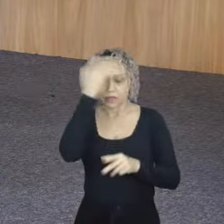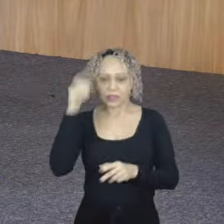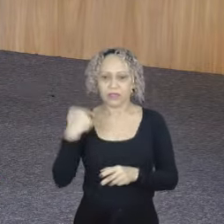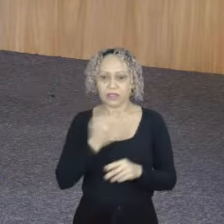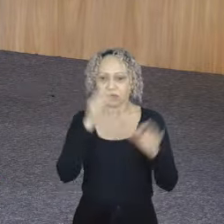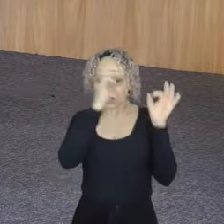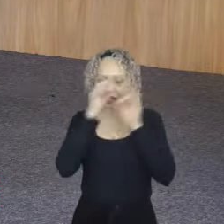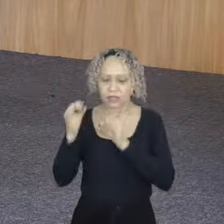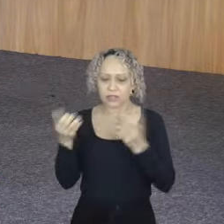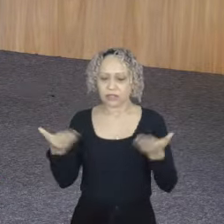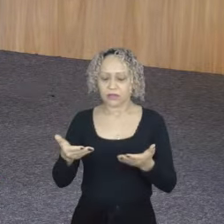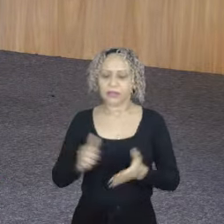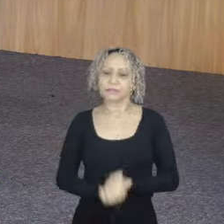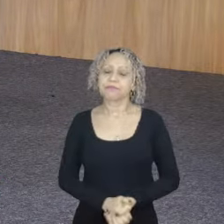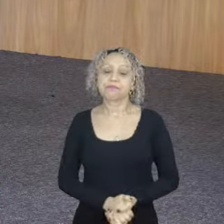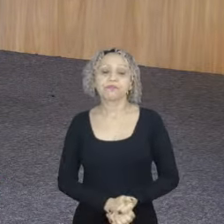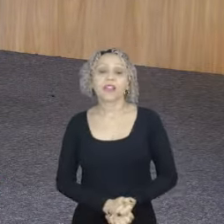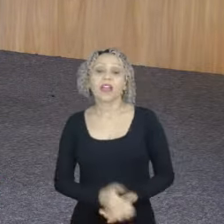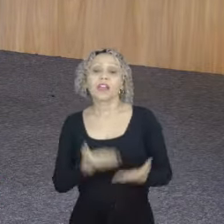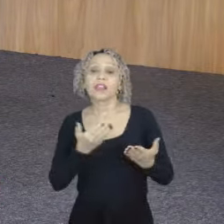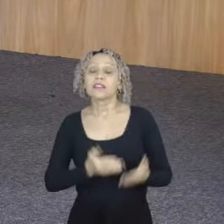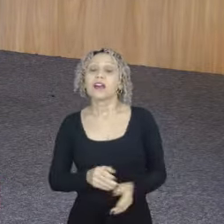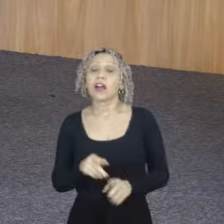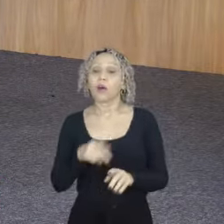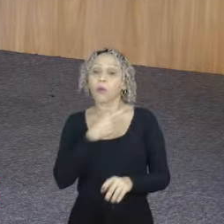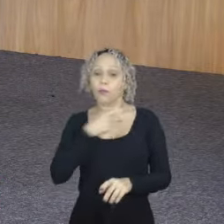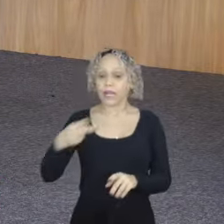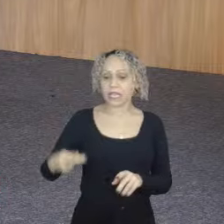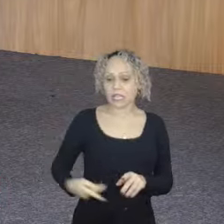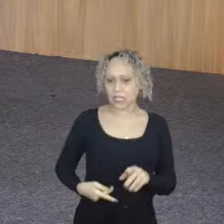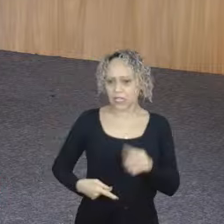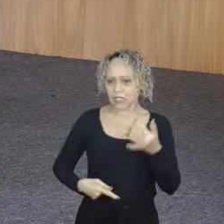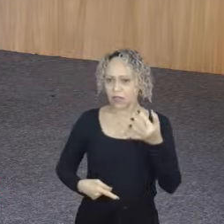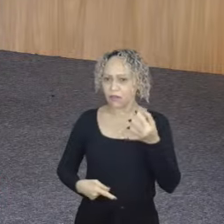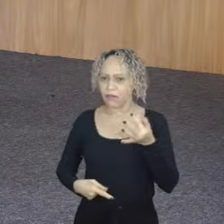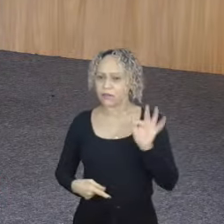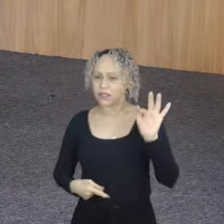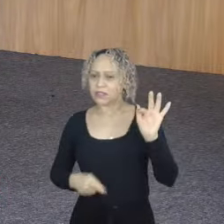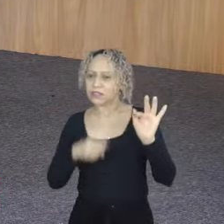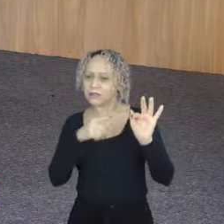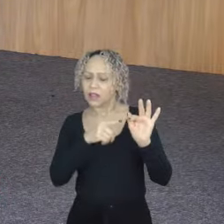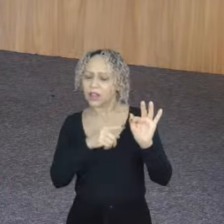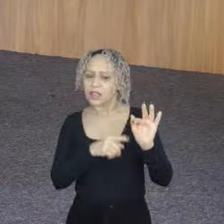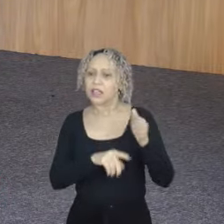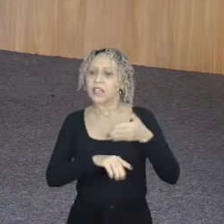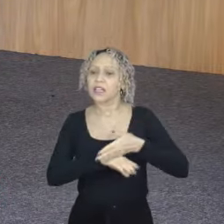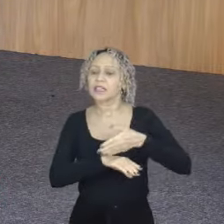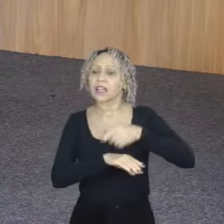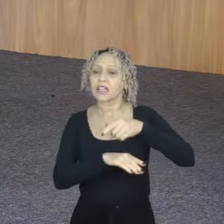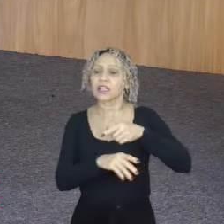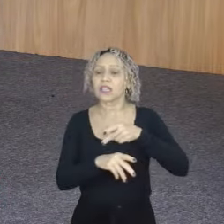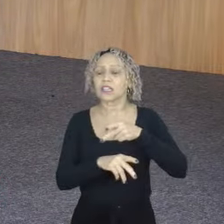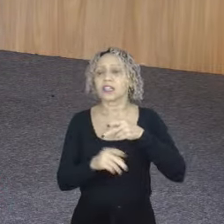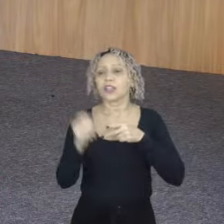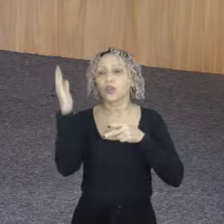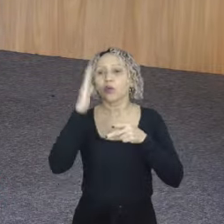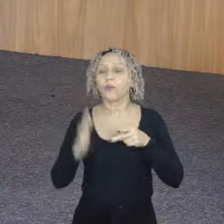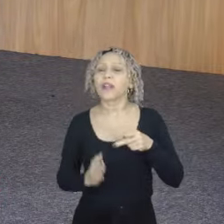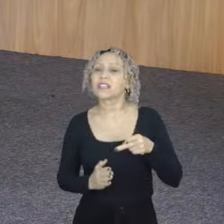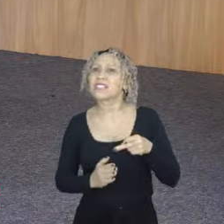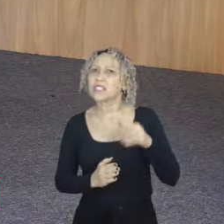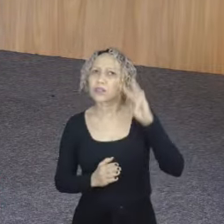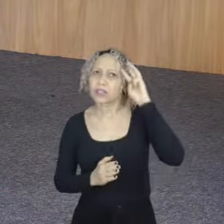Fernando, o presidente francês Emmanuel Macron está no Brasil, né, como a gente já mostrou aqui, desde terça-feira, para uma viagem de 3 dias